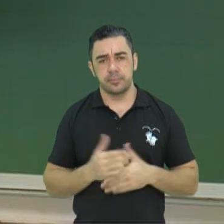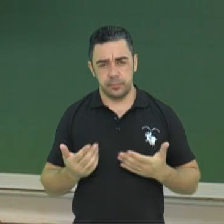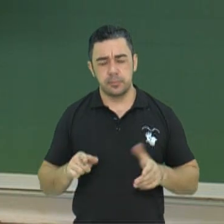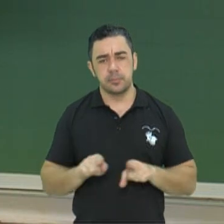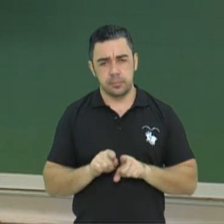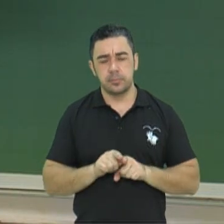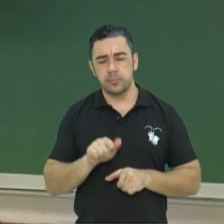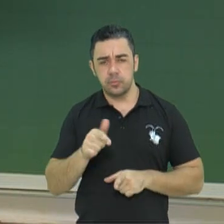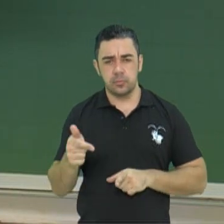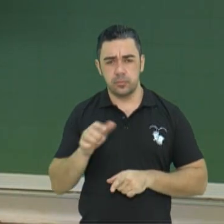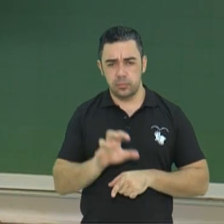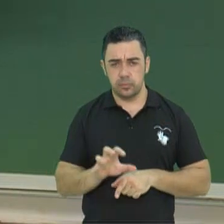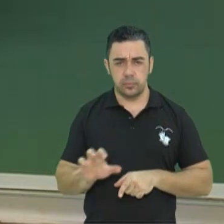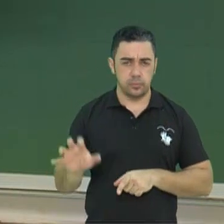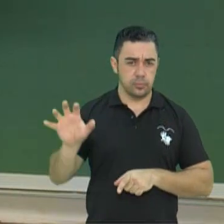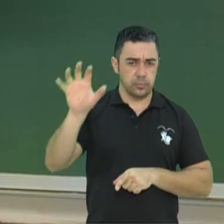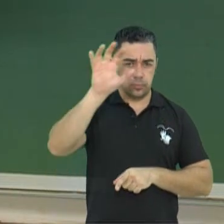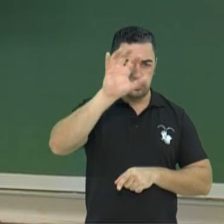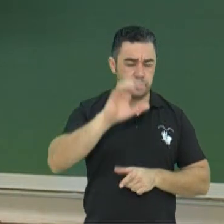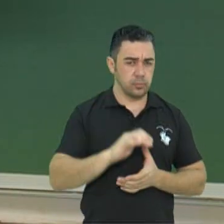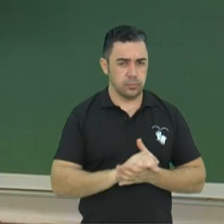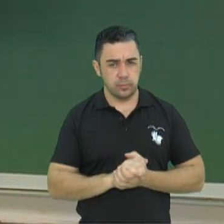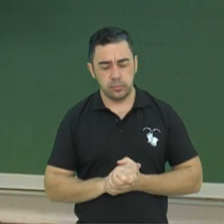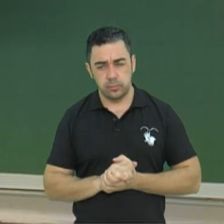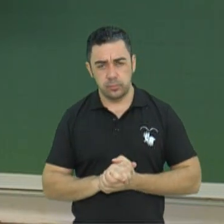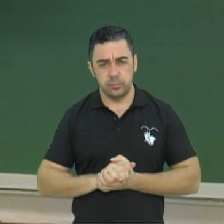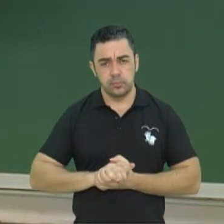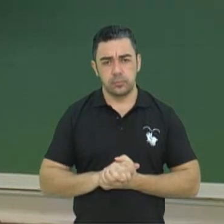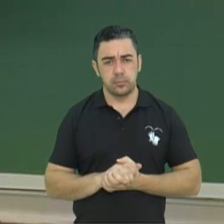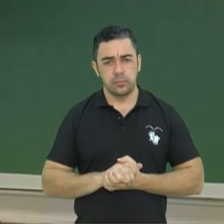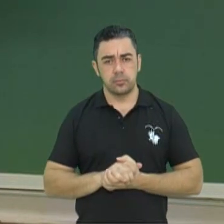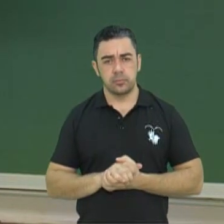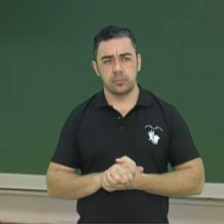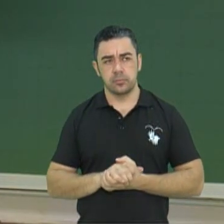outras regiões além do Nordeste. Combinado?